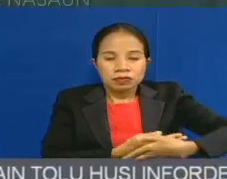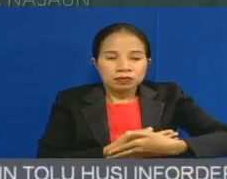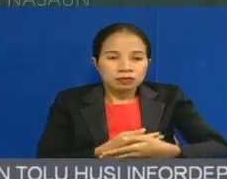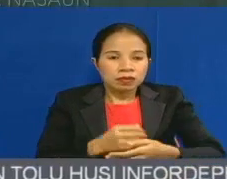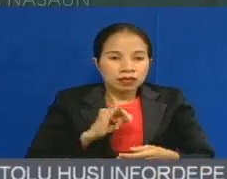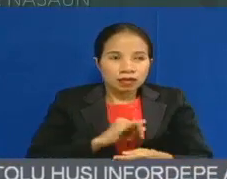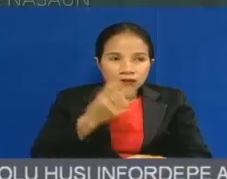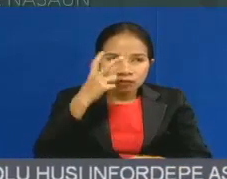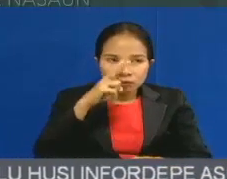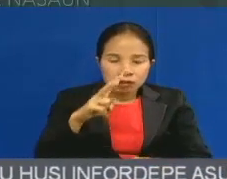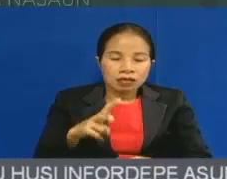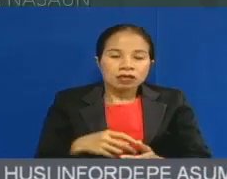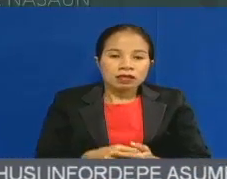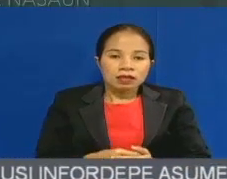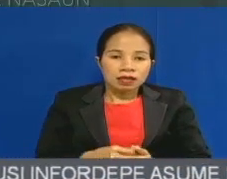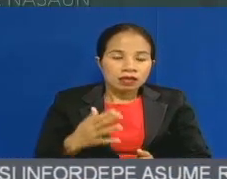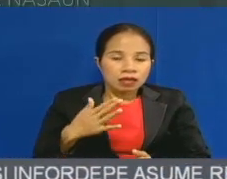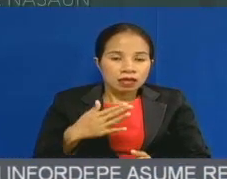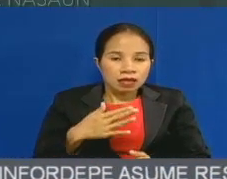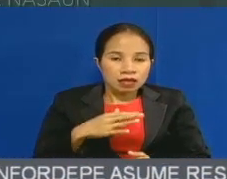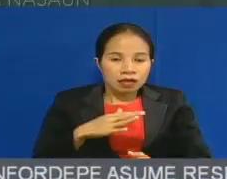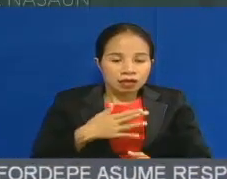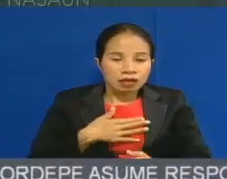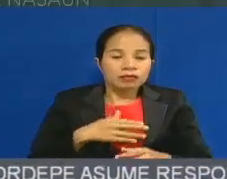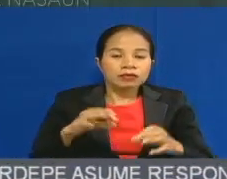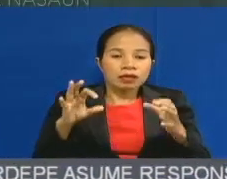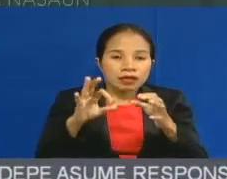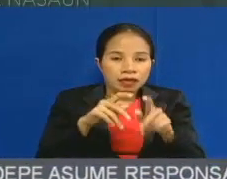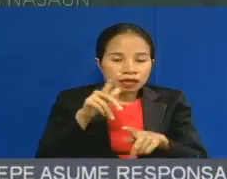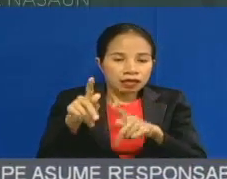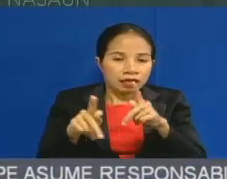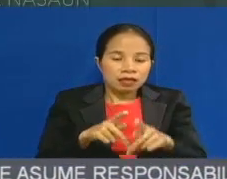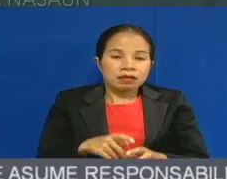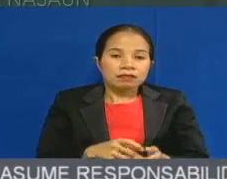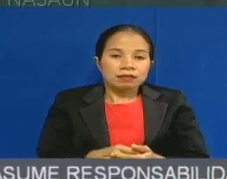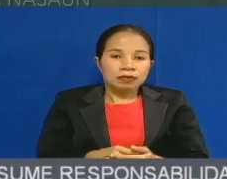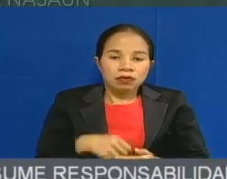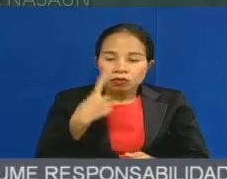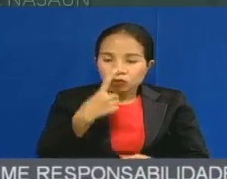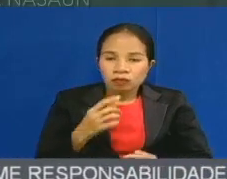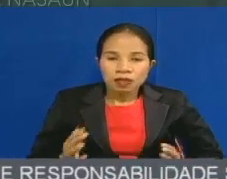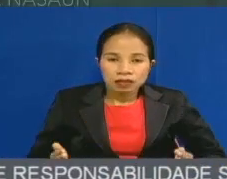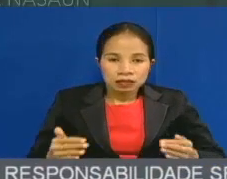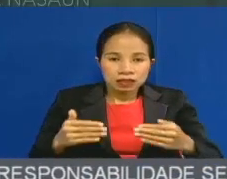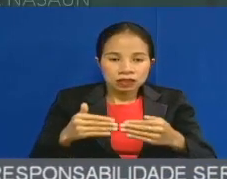controla, how nia se fiel de se controla, no membros com ser su controla, sema que se enrua, No sema ka